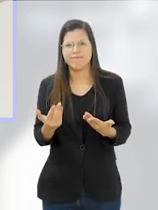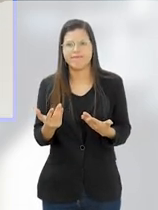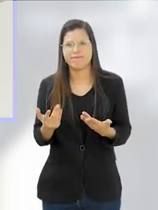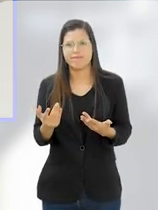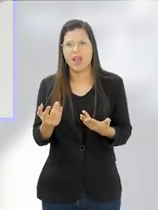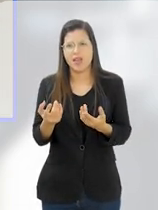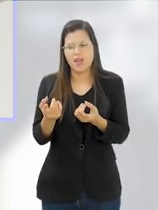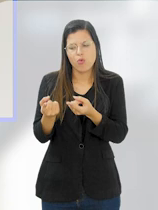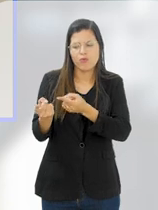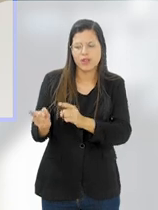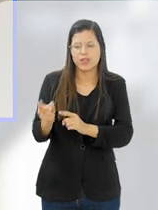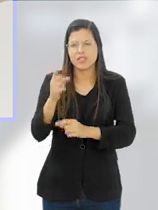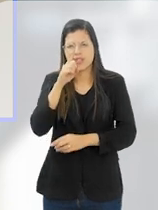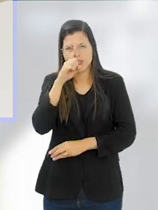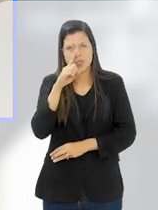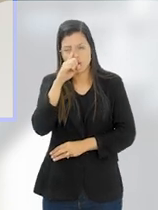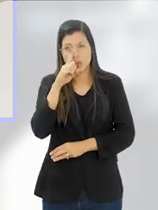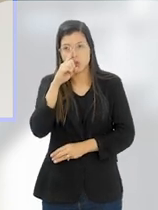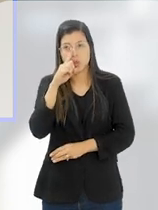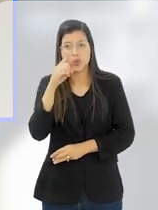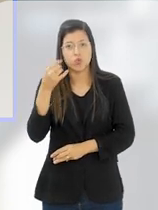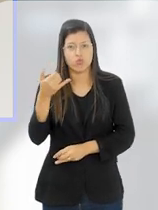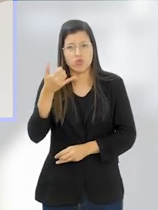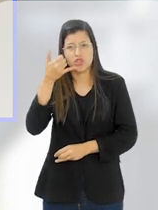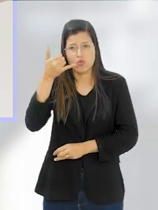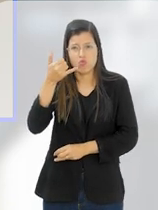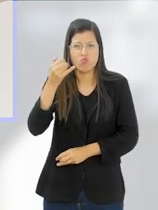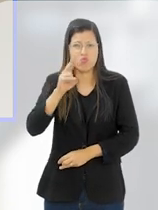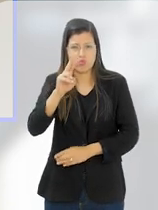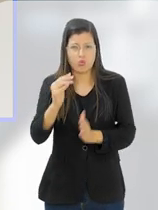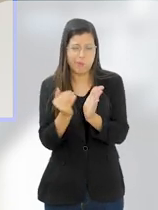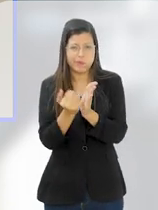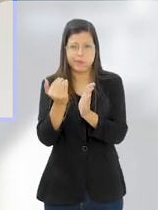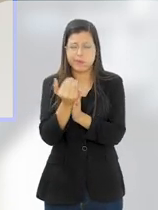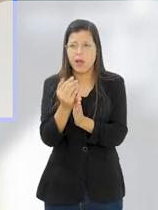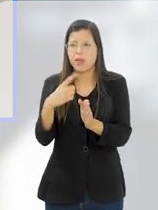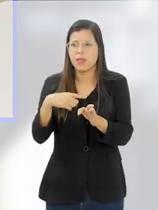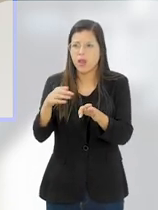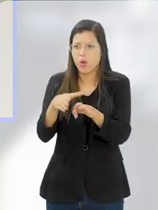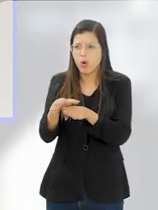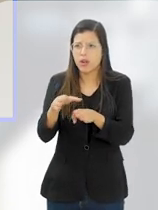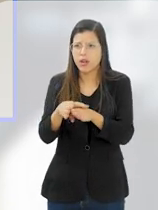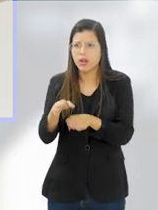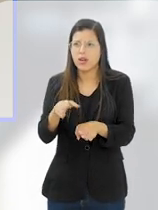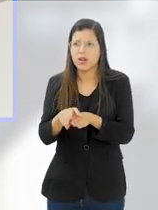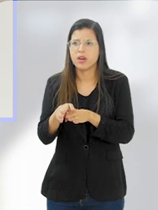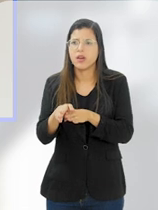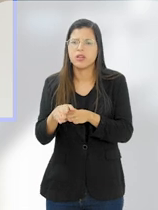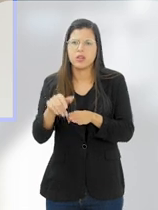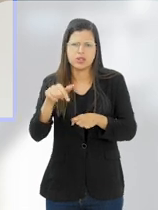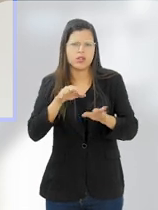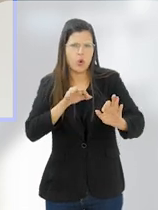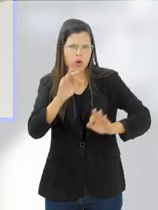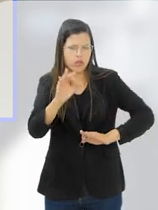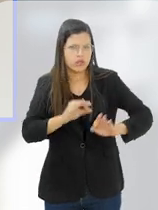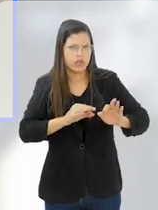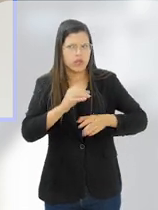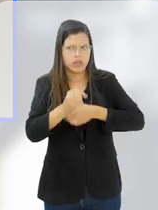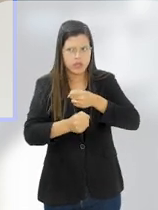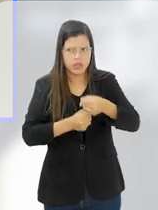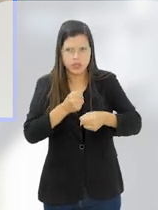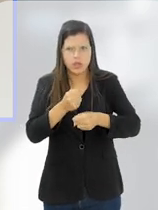de riscos, né, de vício, de exposição excessiva, existe toda uma série de orientações. De novo, a gente está preparando esse guia, que deve sair